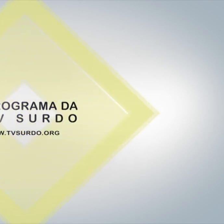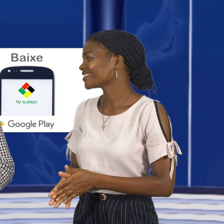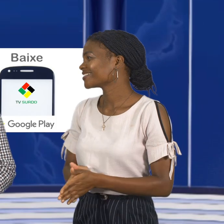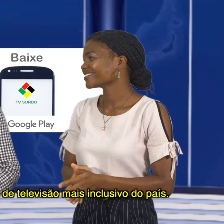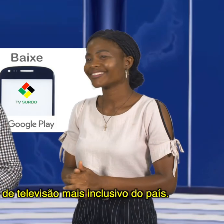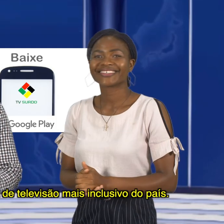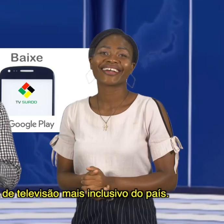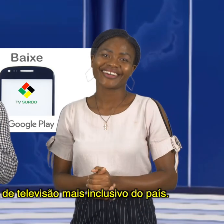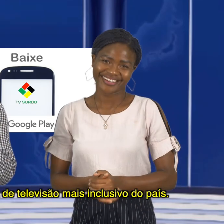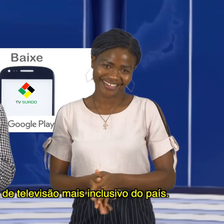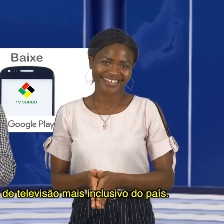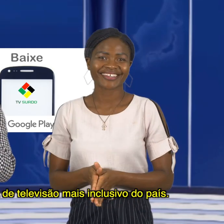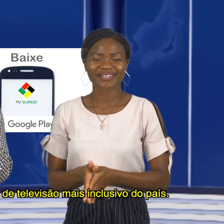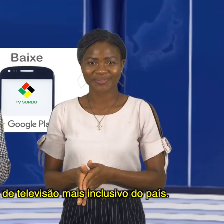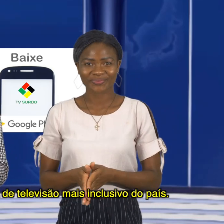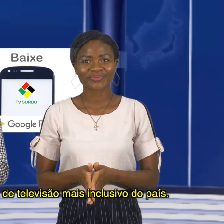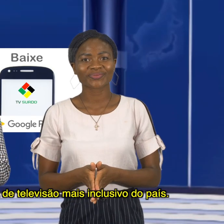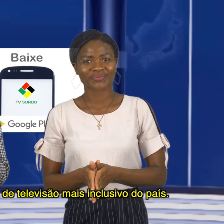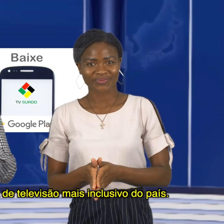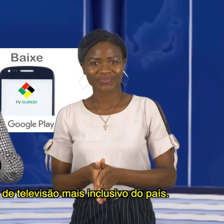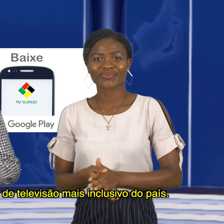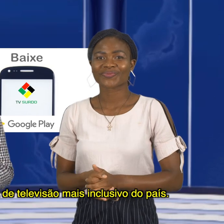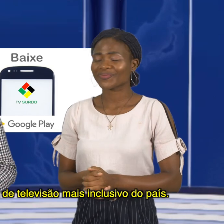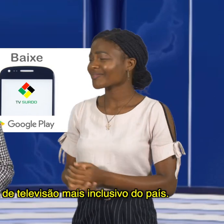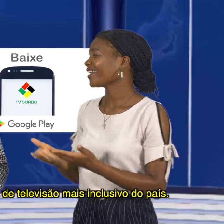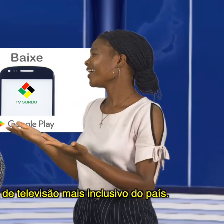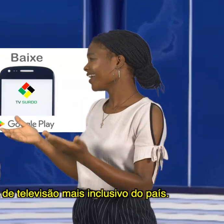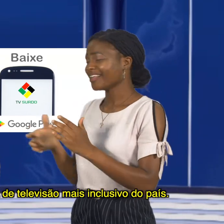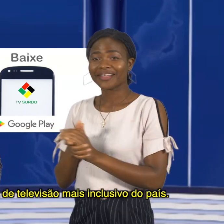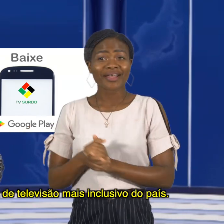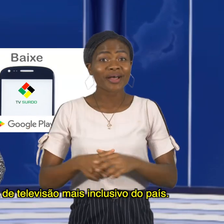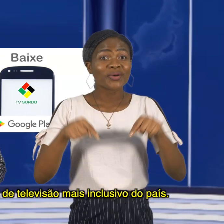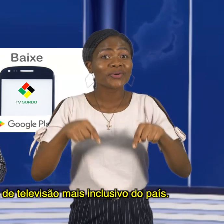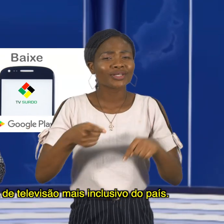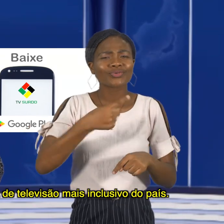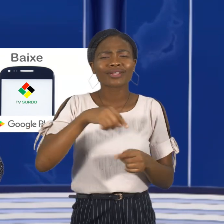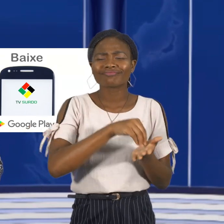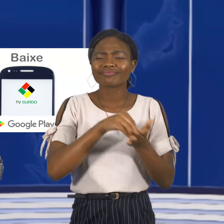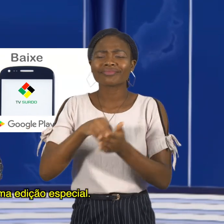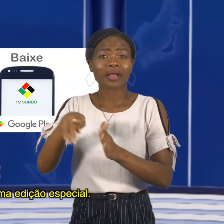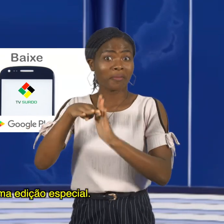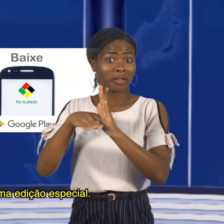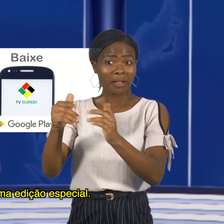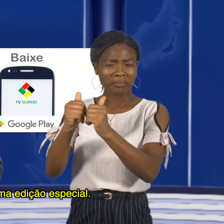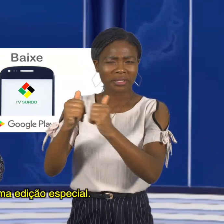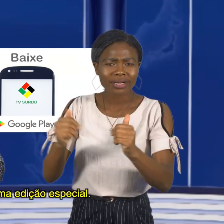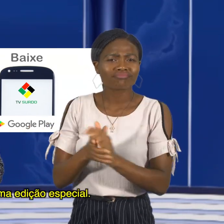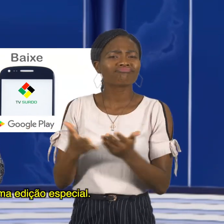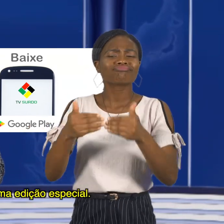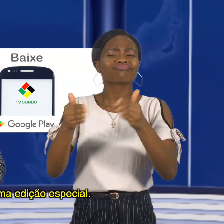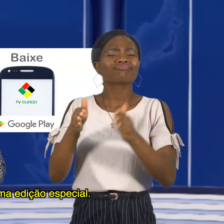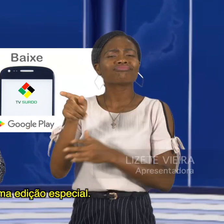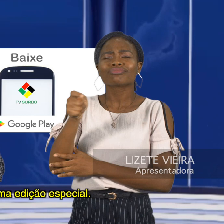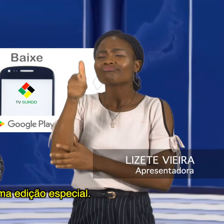Olá, bem-vindo ao programa de televisão mais inclusivo do país. Trazemos uma